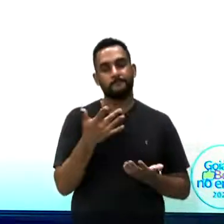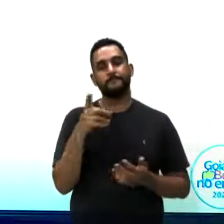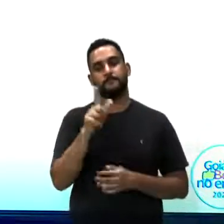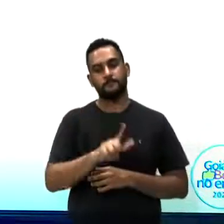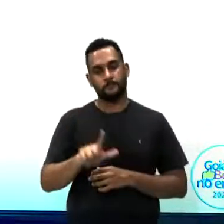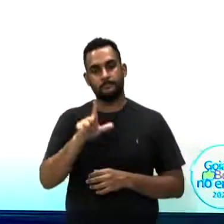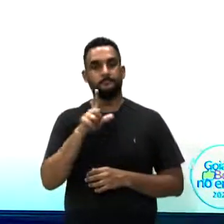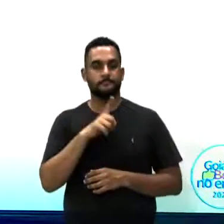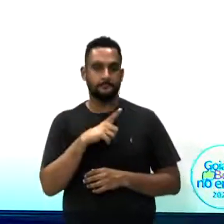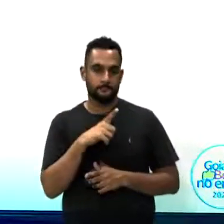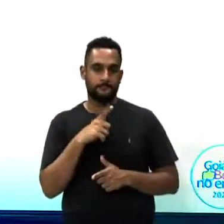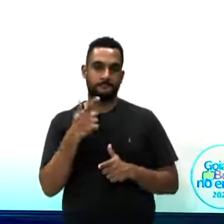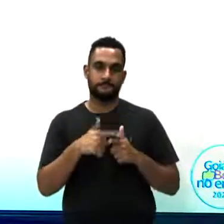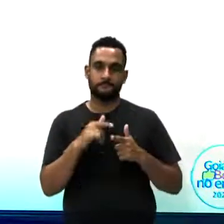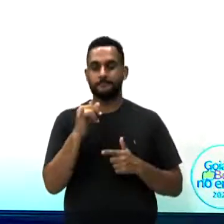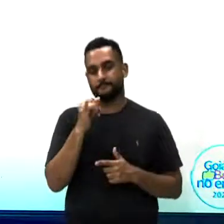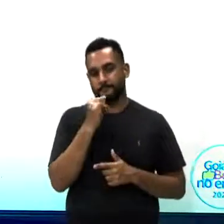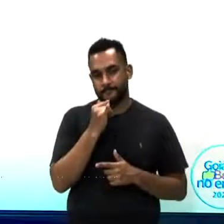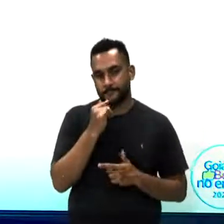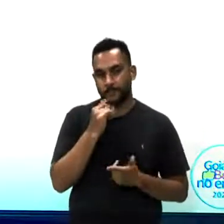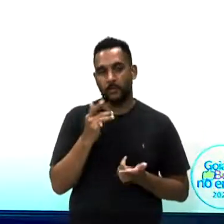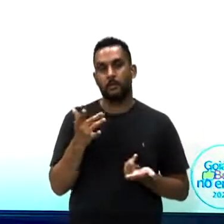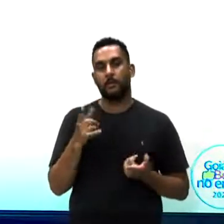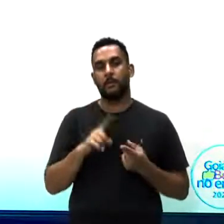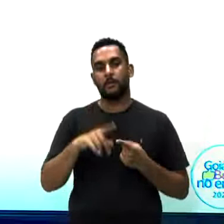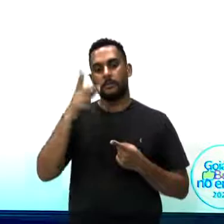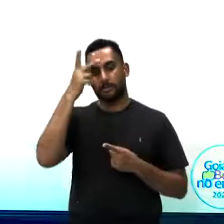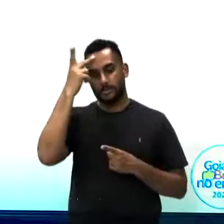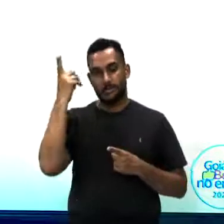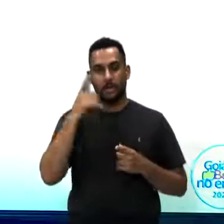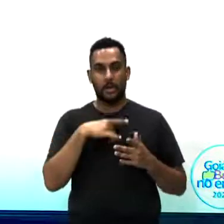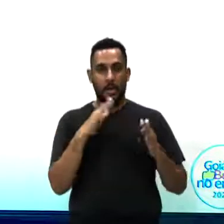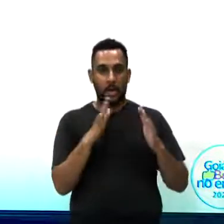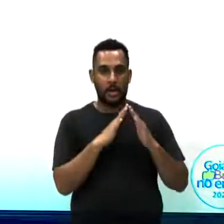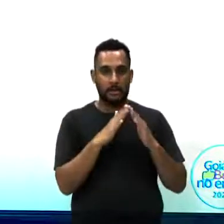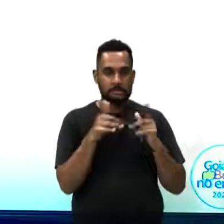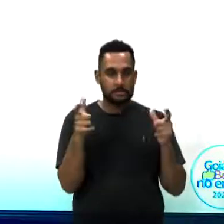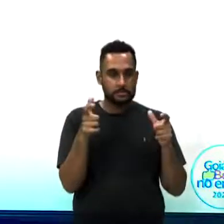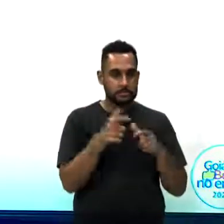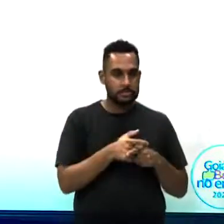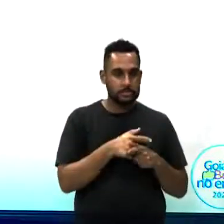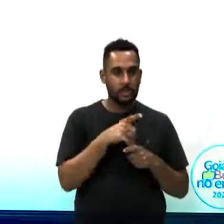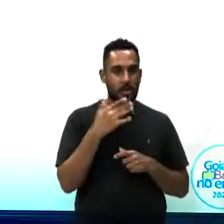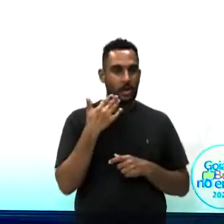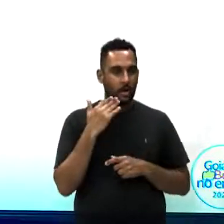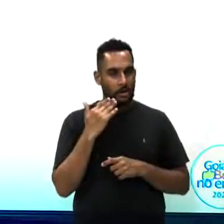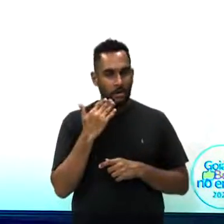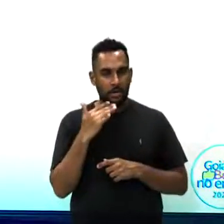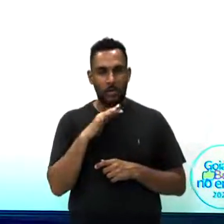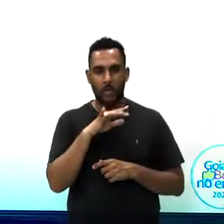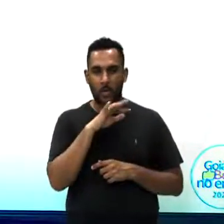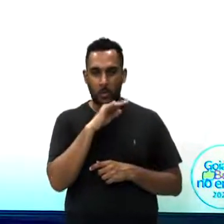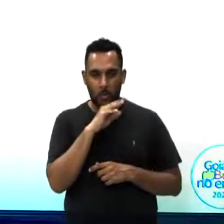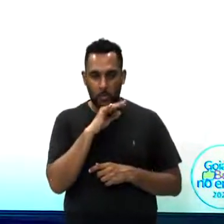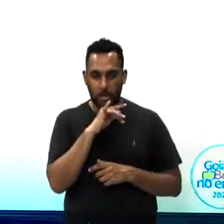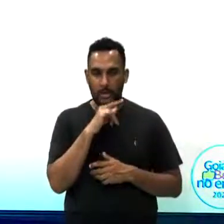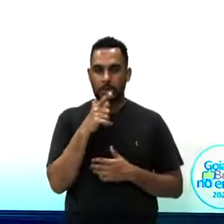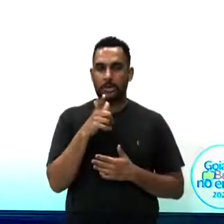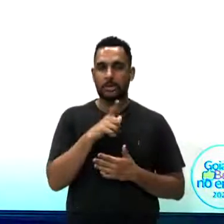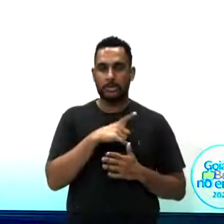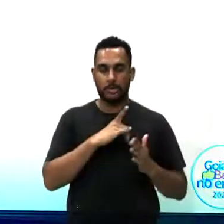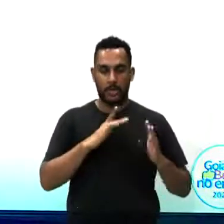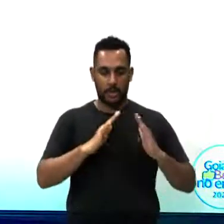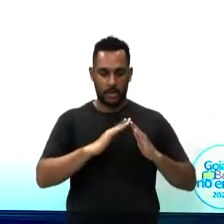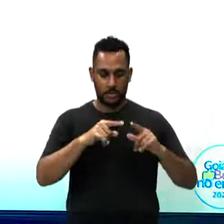trouxe algumas dificuldades, como trabalhadores moravam em cortiços, então casas improvisadas, num mesmo lote